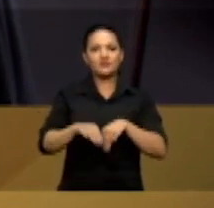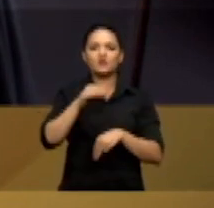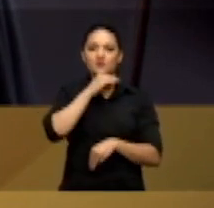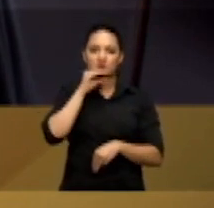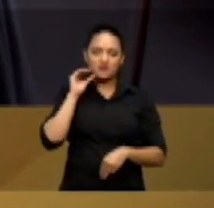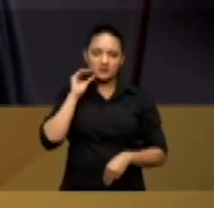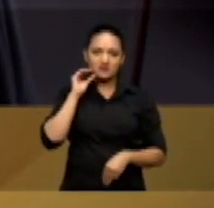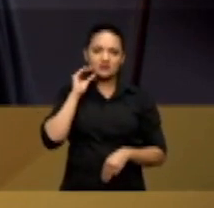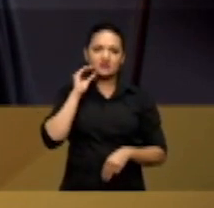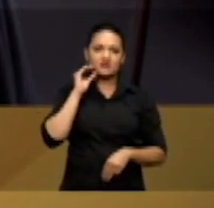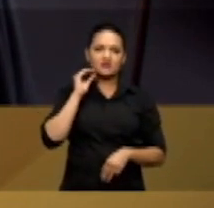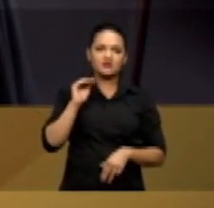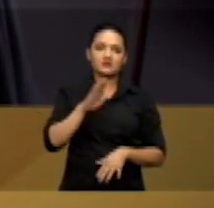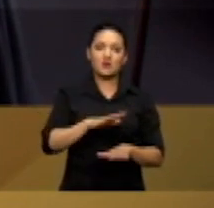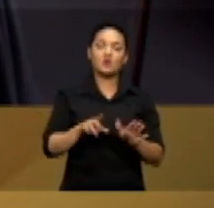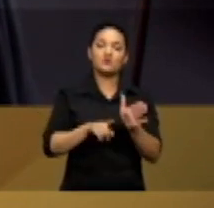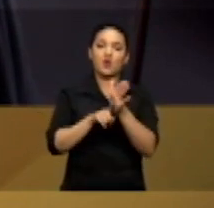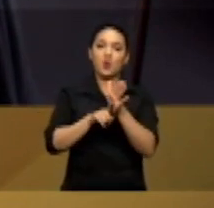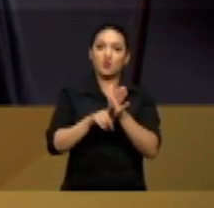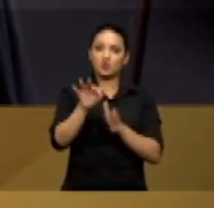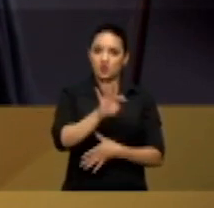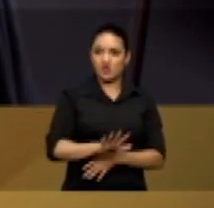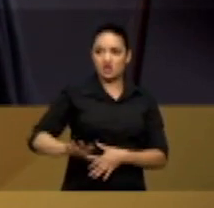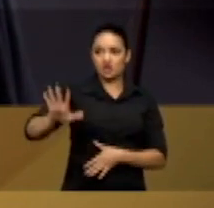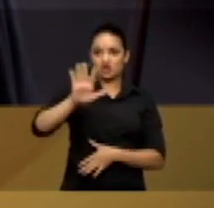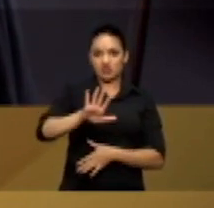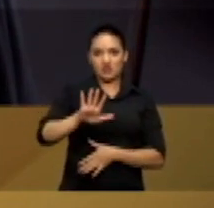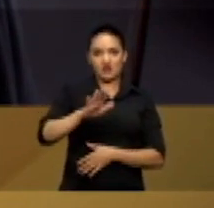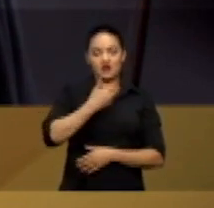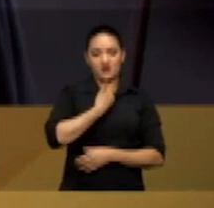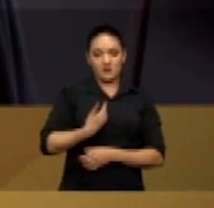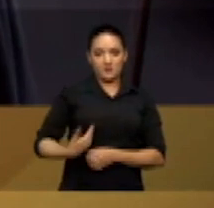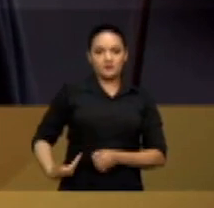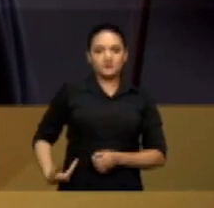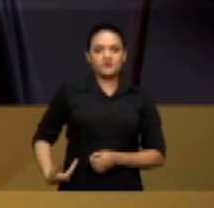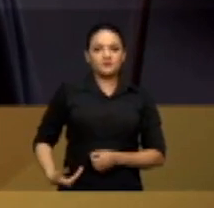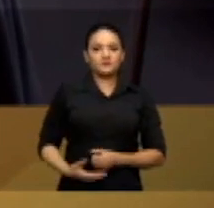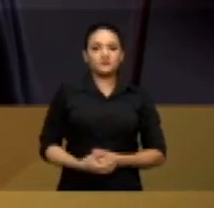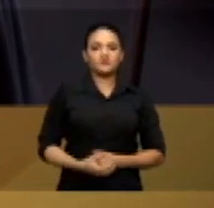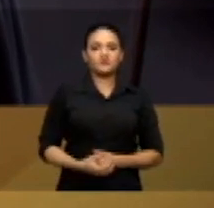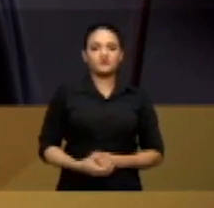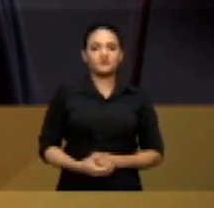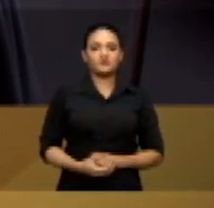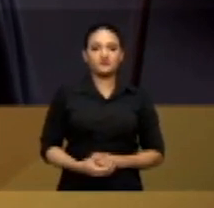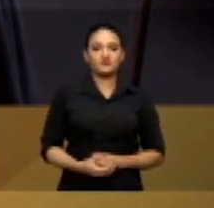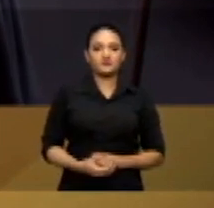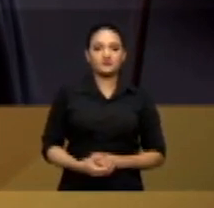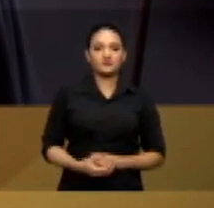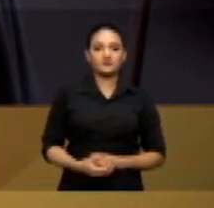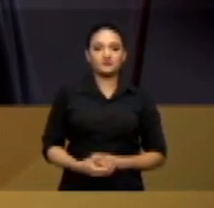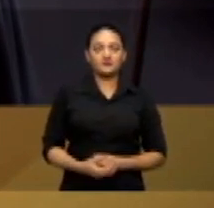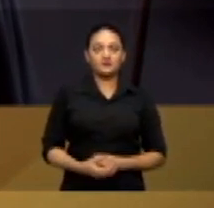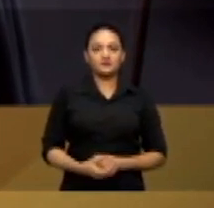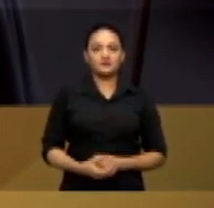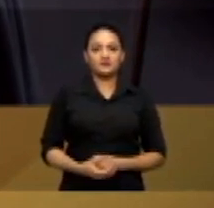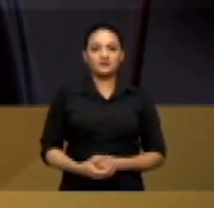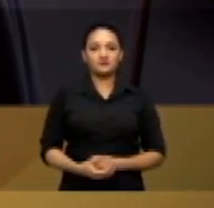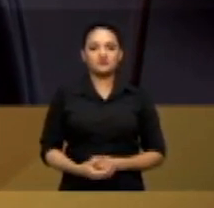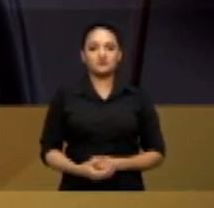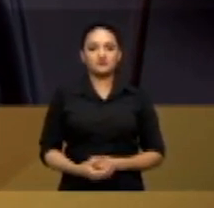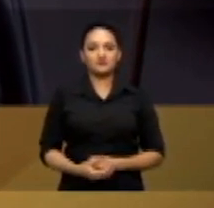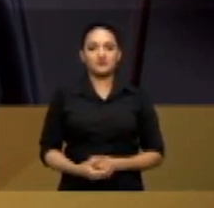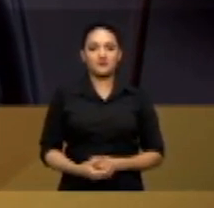na Consultoria Geral da República. Digo agora.